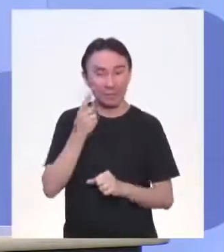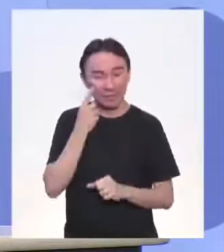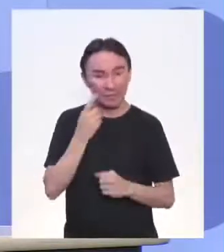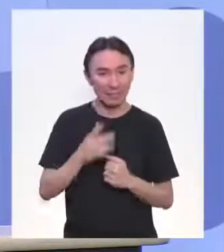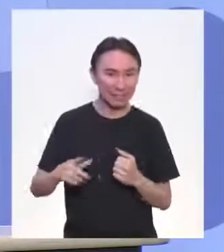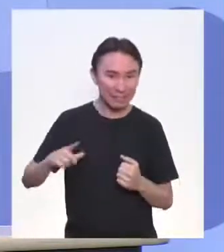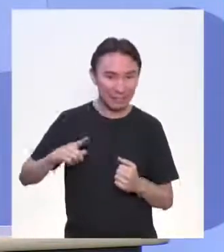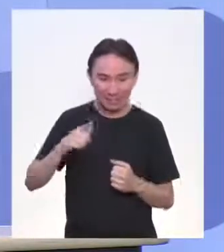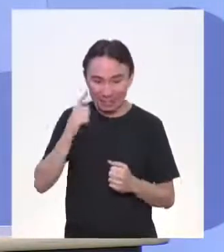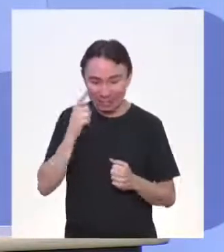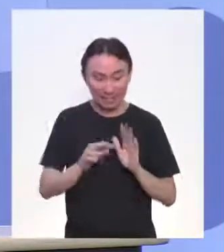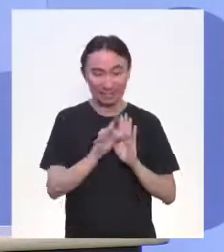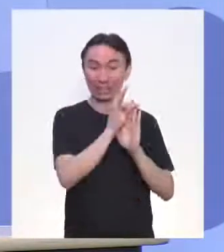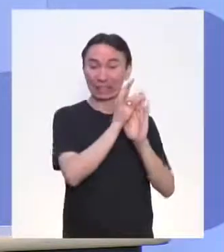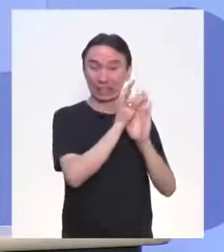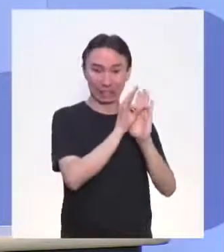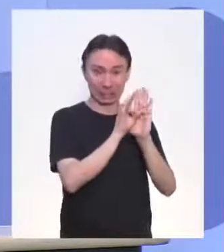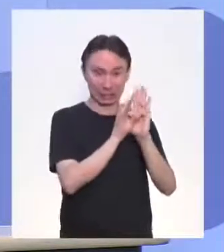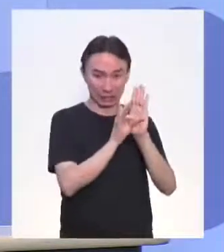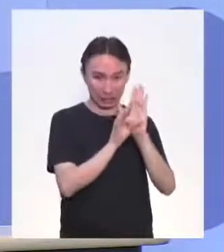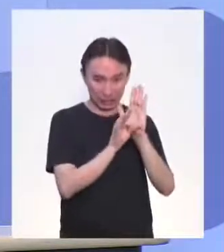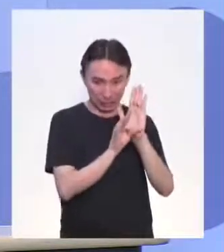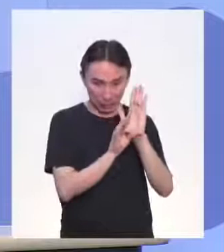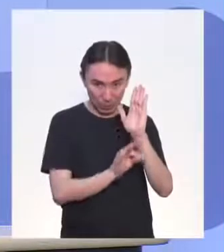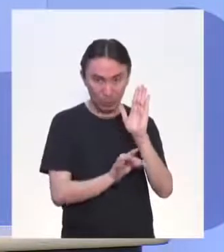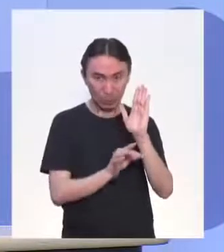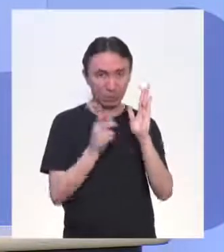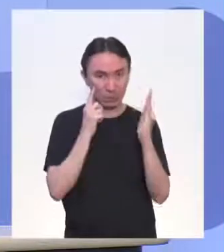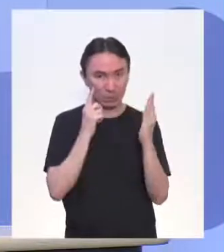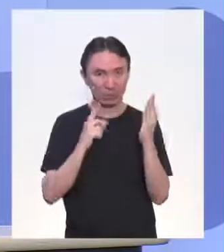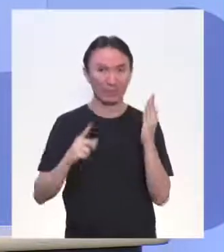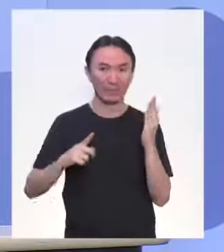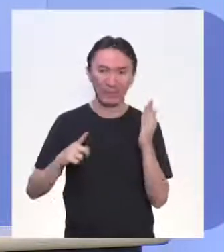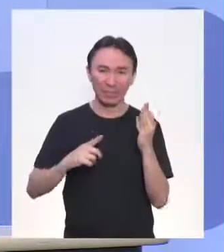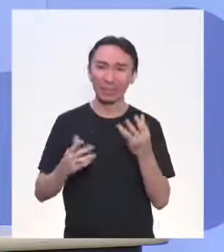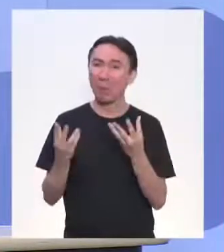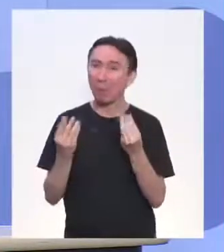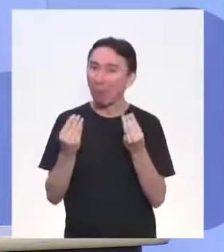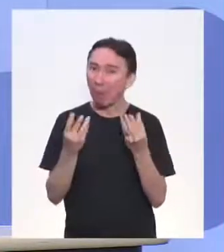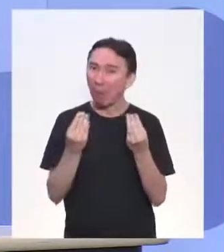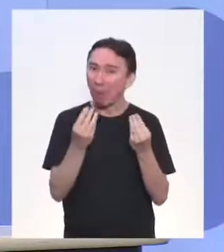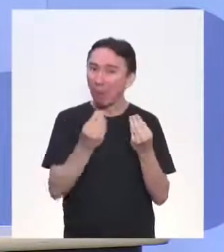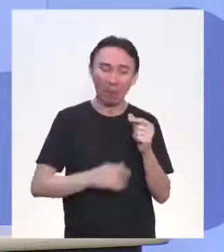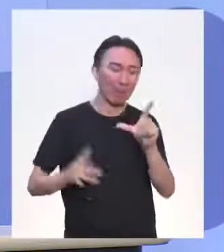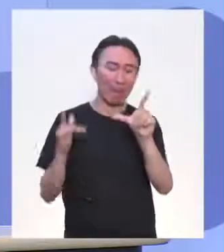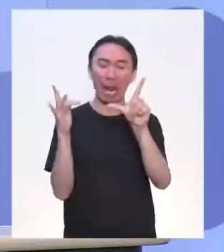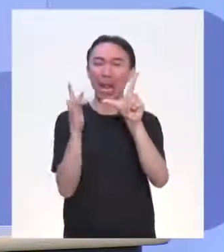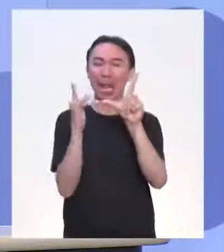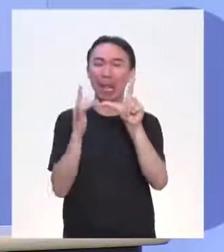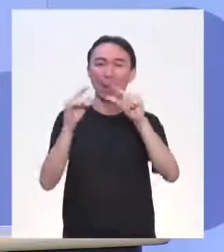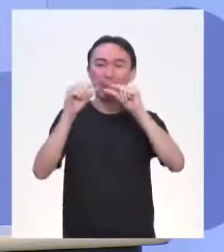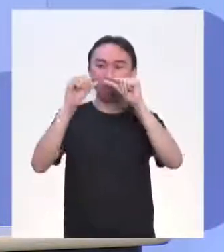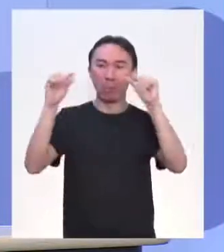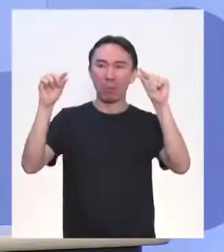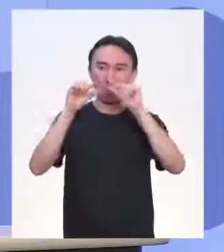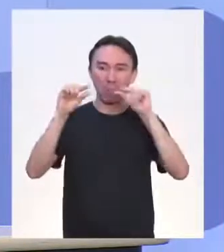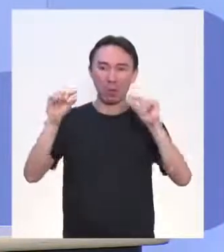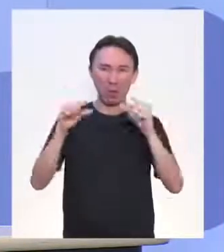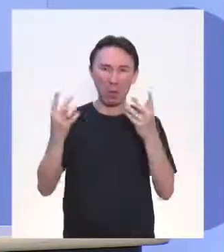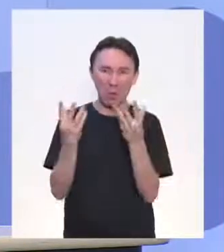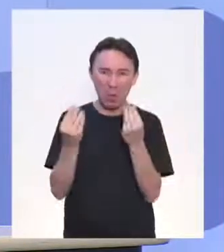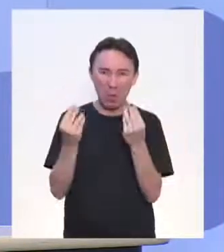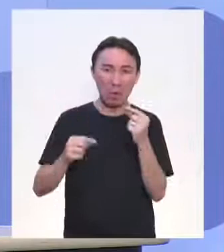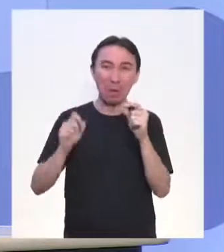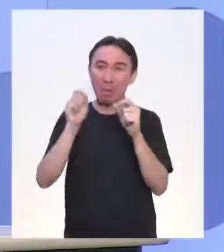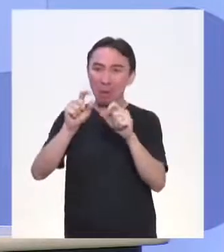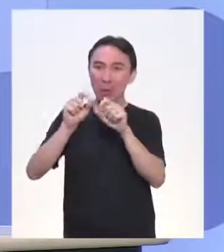com hipertexto, né? Que a gente começa a ter um monte de links e já falei isso em alguma outra aula, hein?